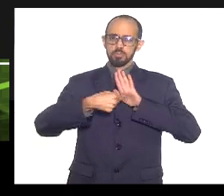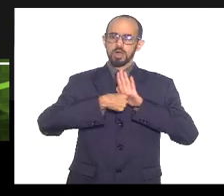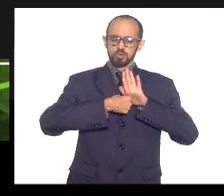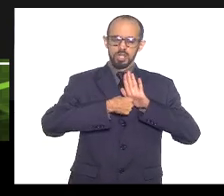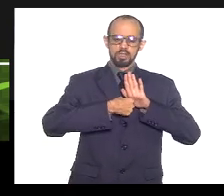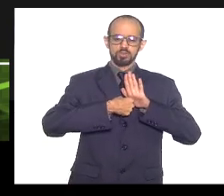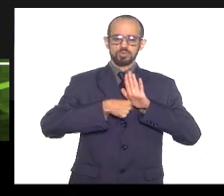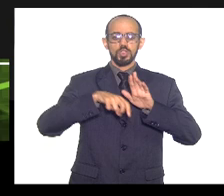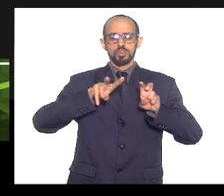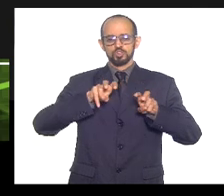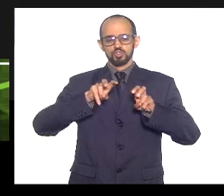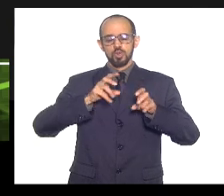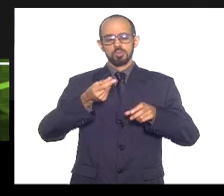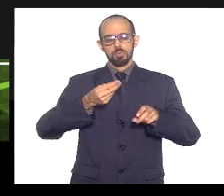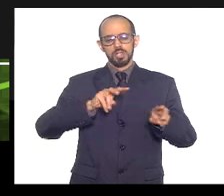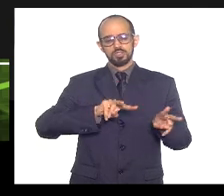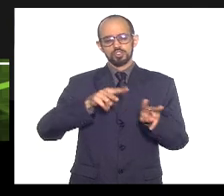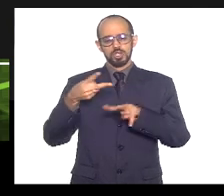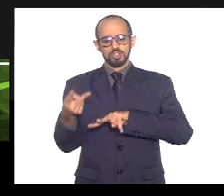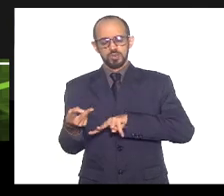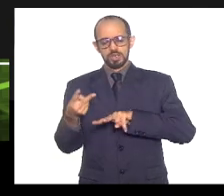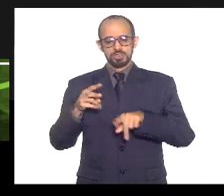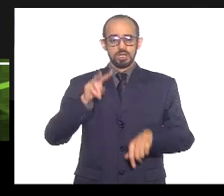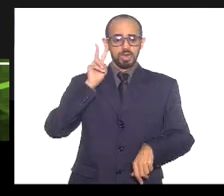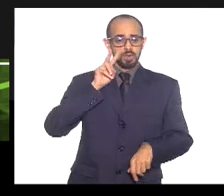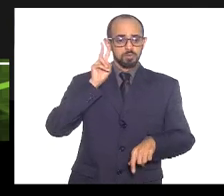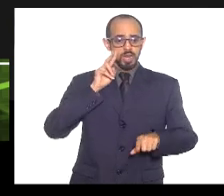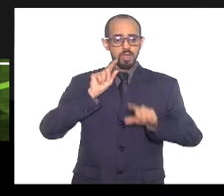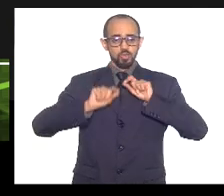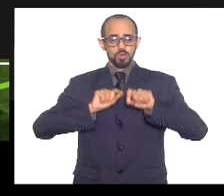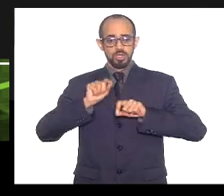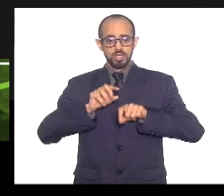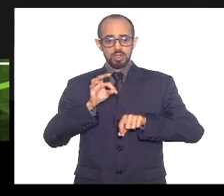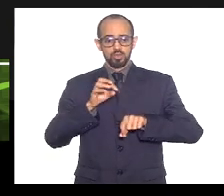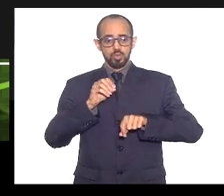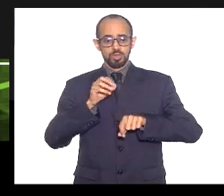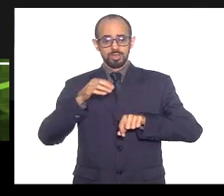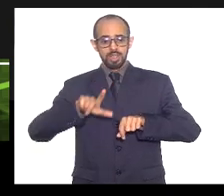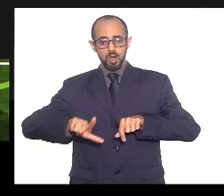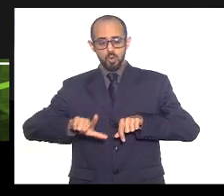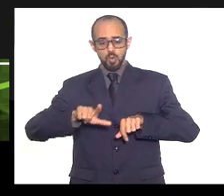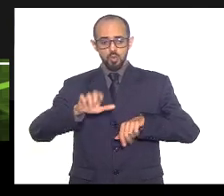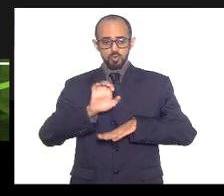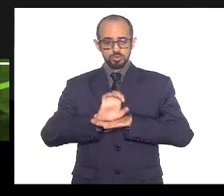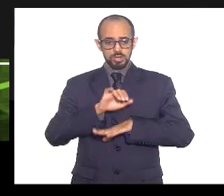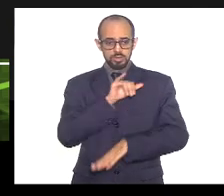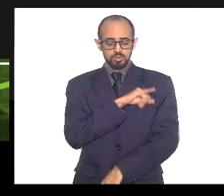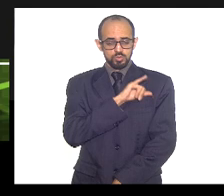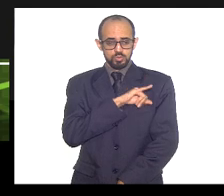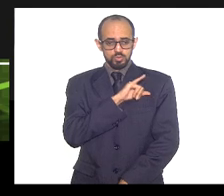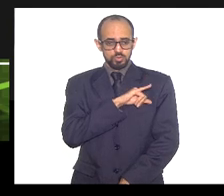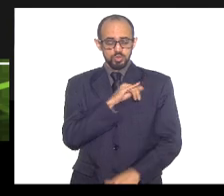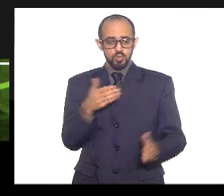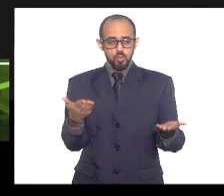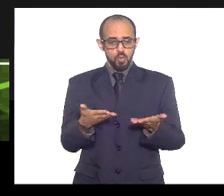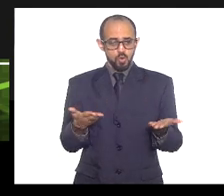de transferência. Lembrando aqui que a Total, né, no estado do Rio de Janeiro, hoje